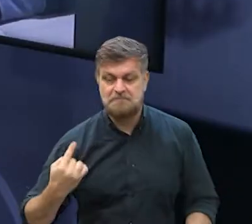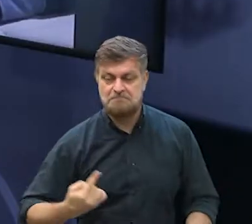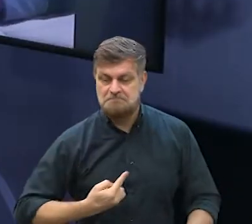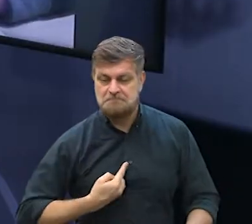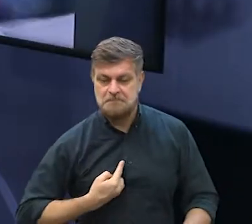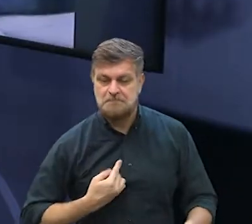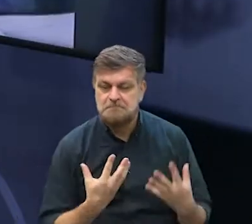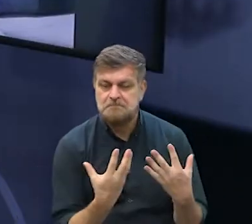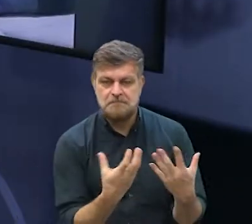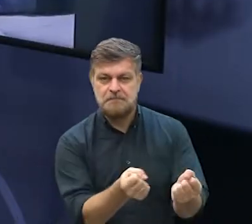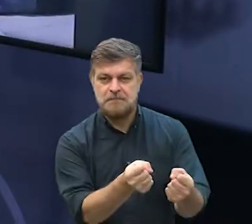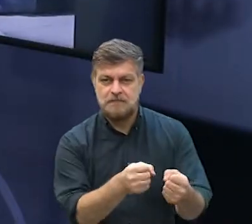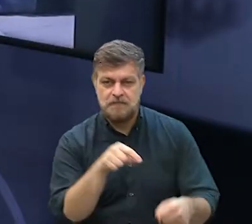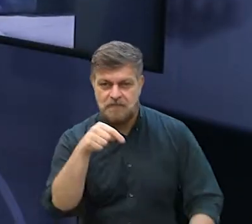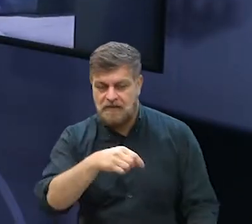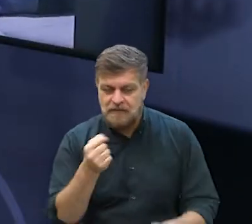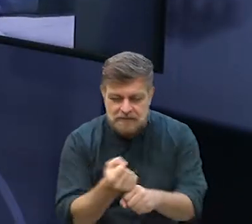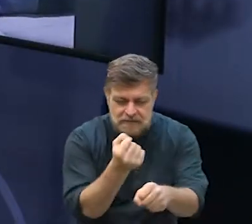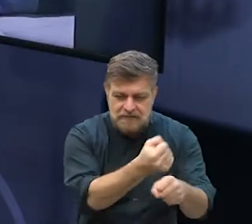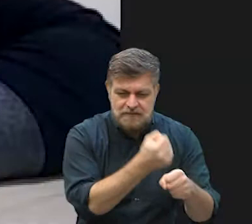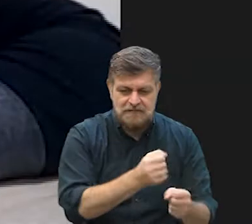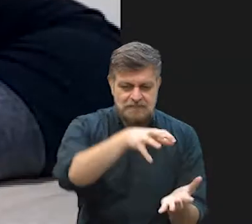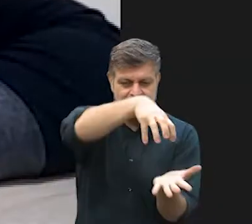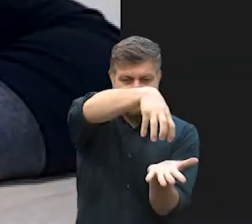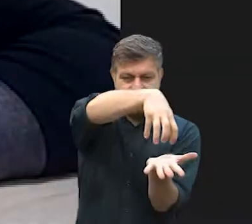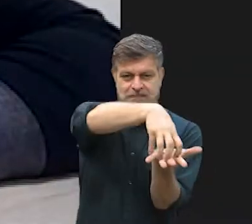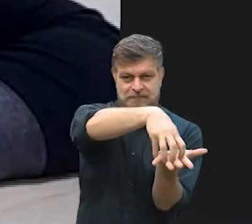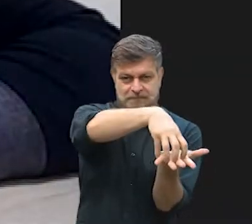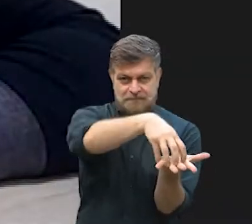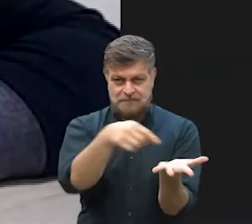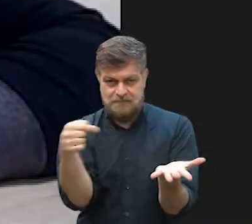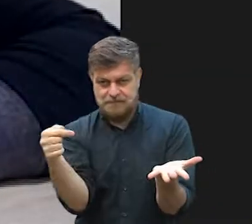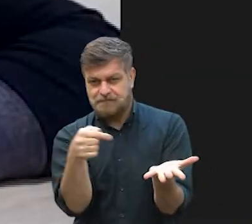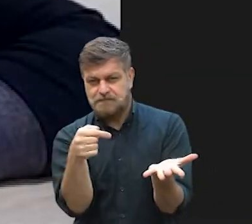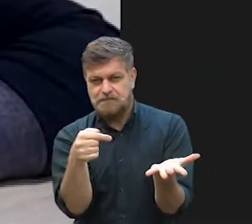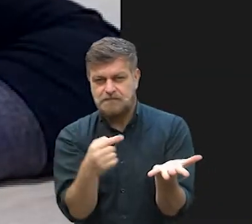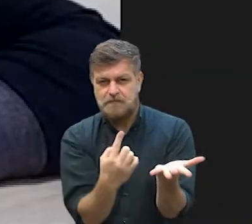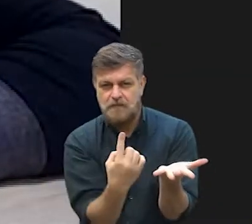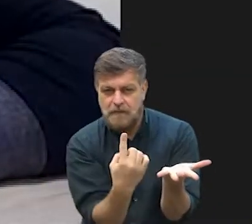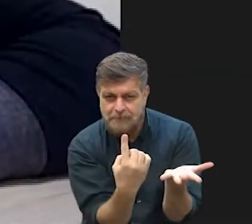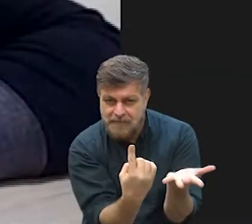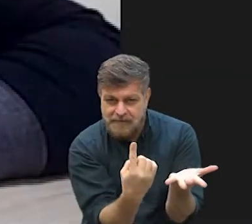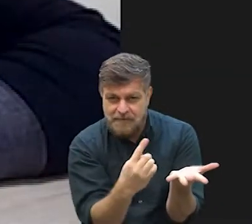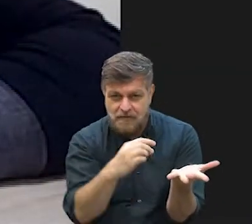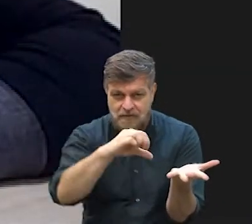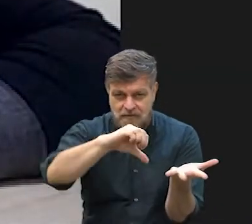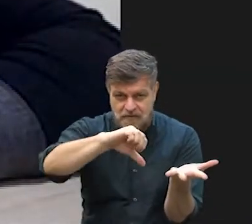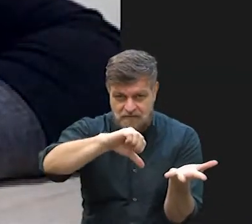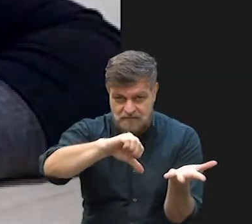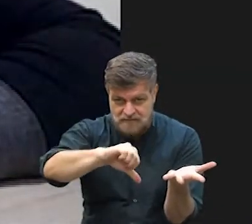doado, e aí a gente teve esse nosso próprio espaço, e a partir de